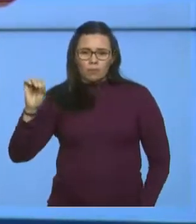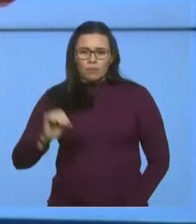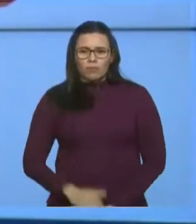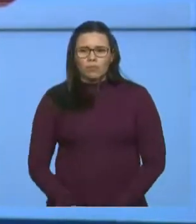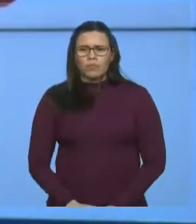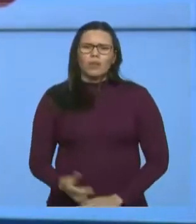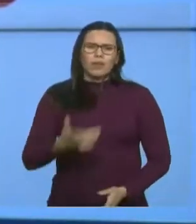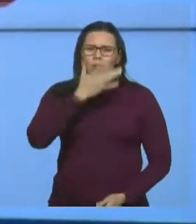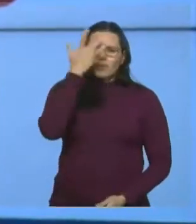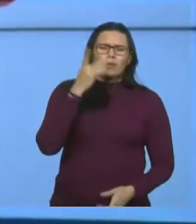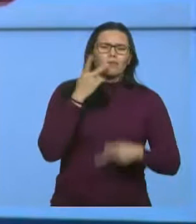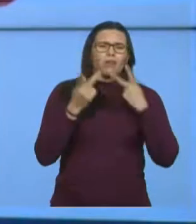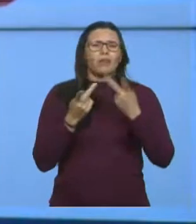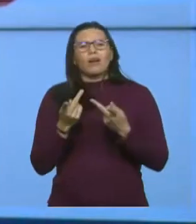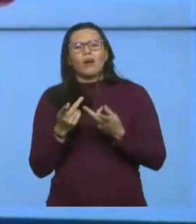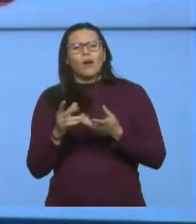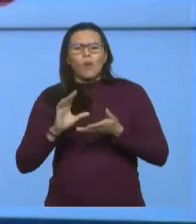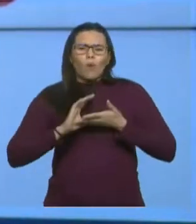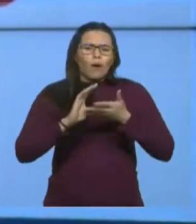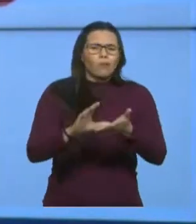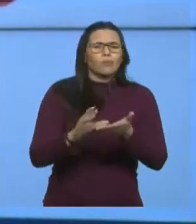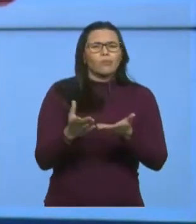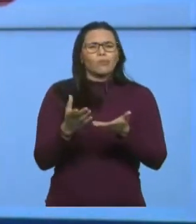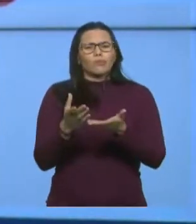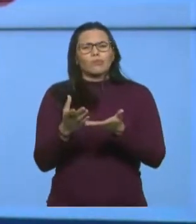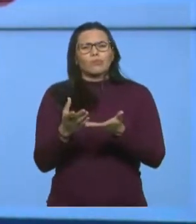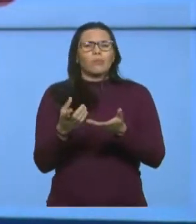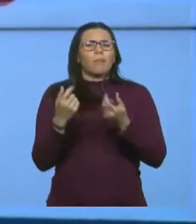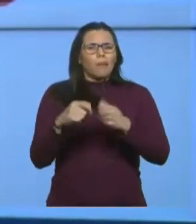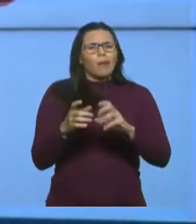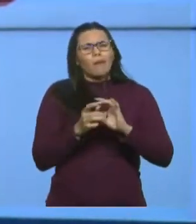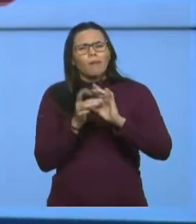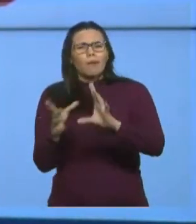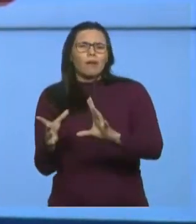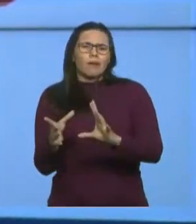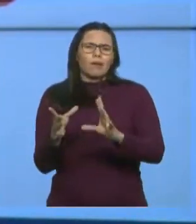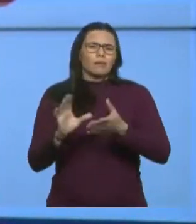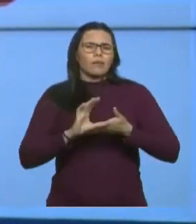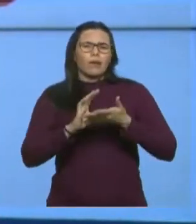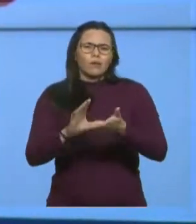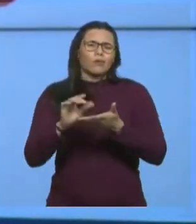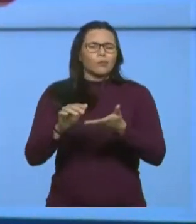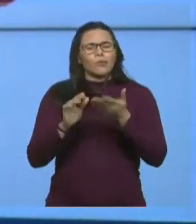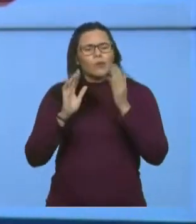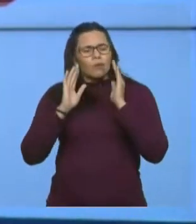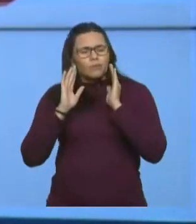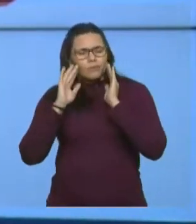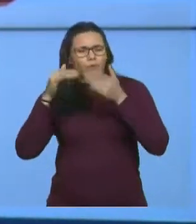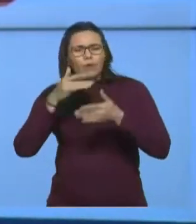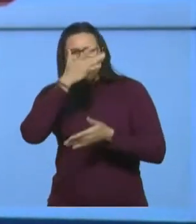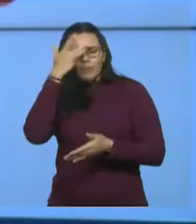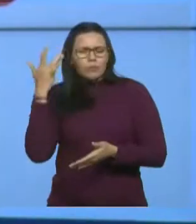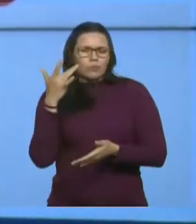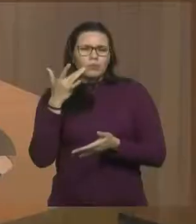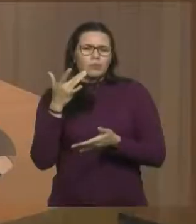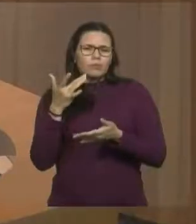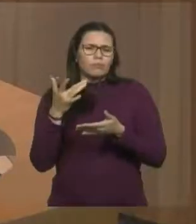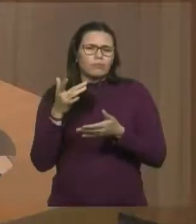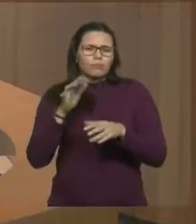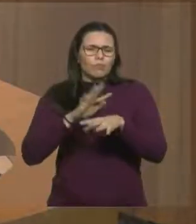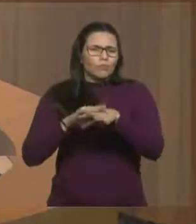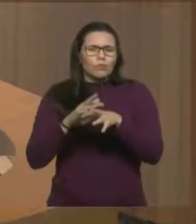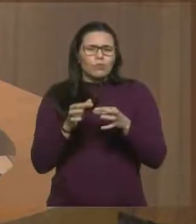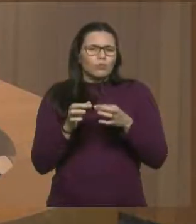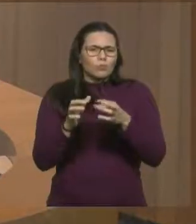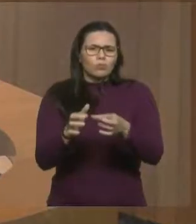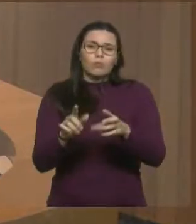Fundo Estadual de Combate ao Câncer, tem que liberar, tem que liberar. Espera lá. Os recursos do fundo não são exclusivos para o Aldenor